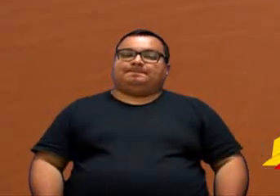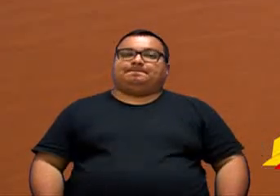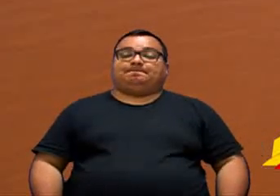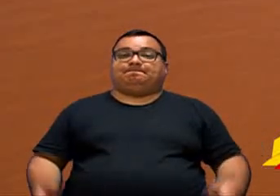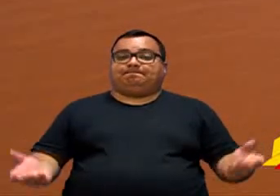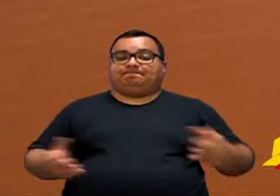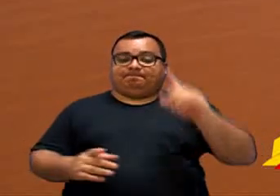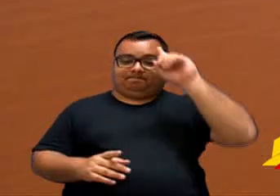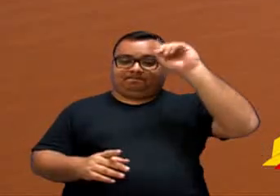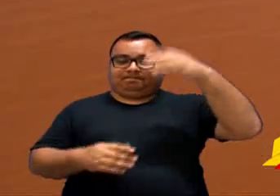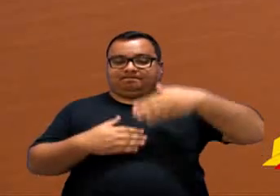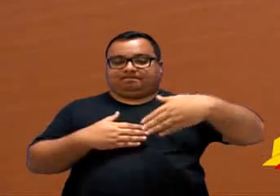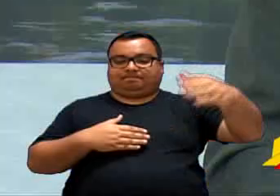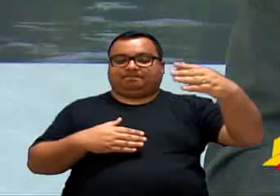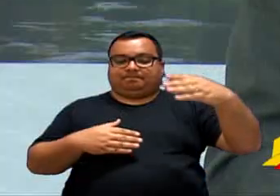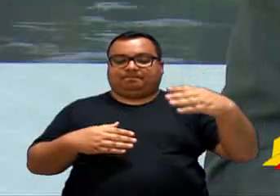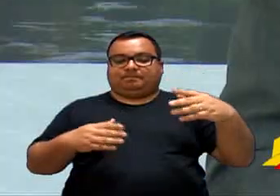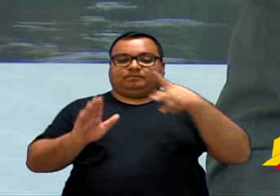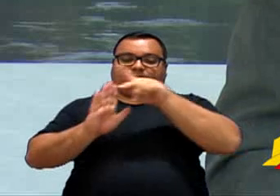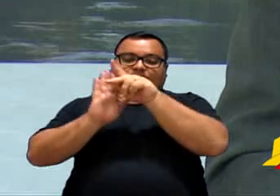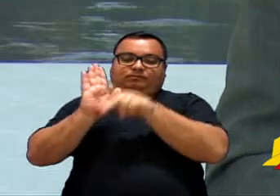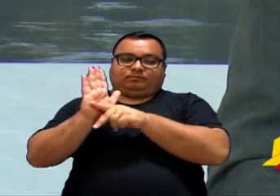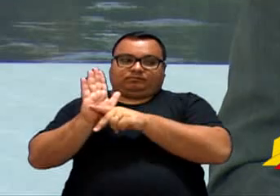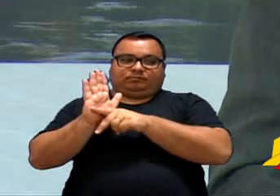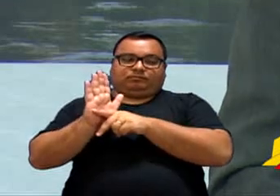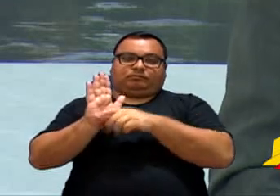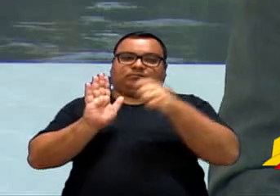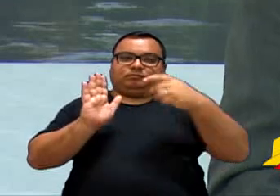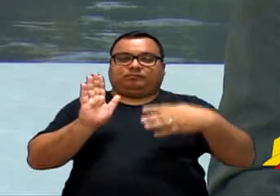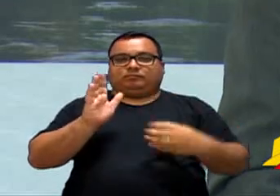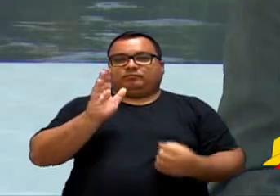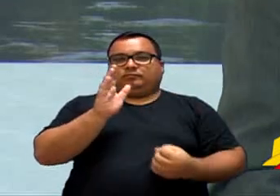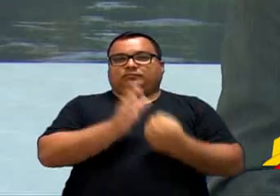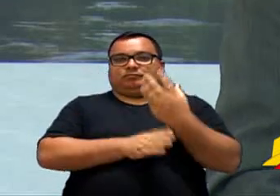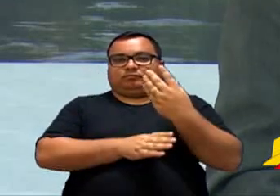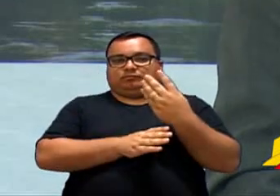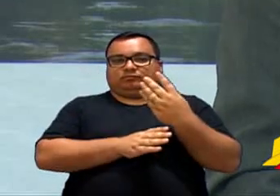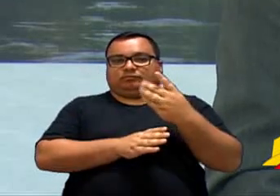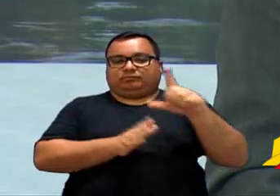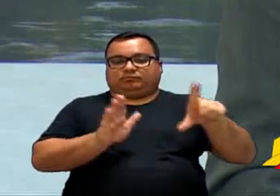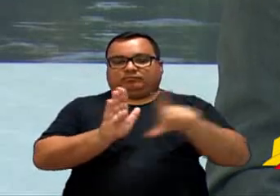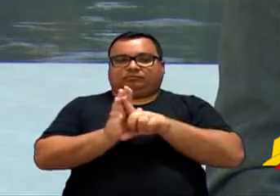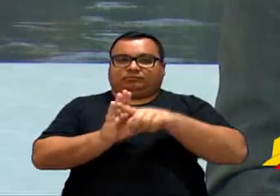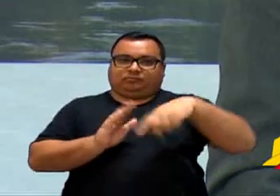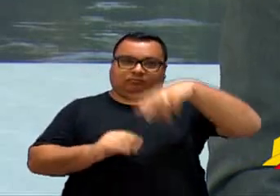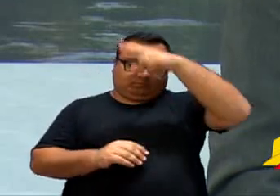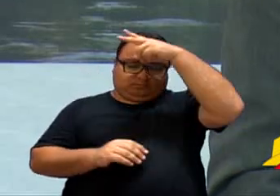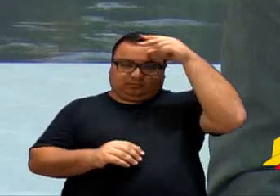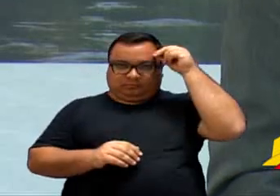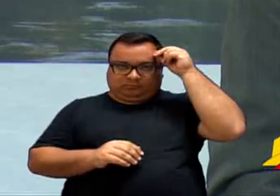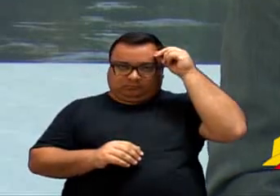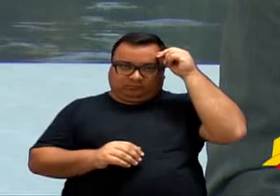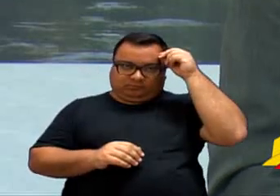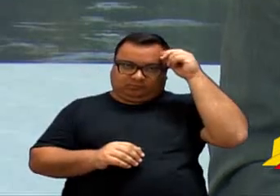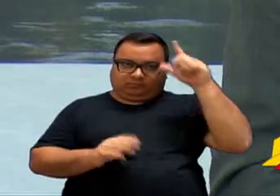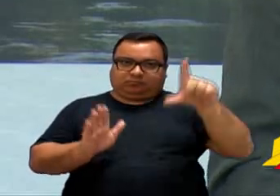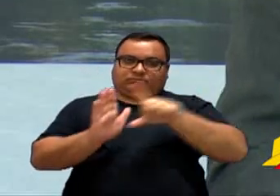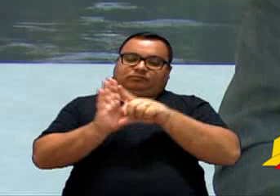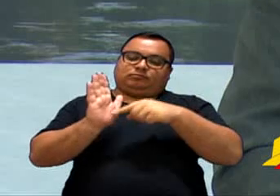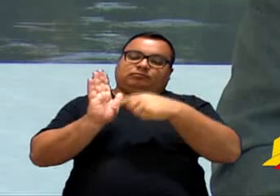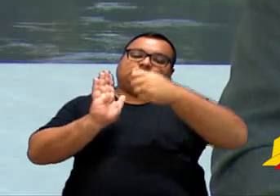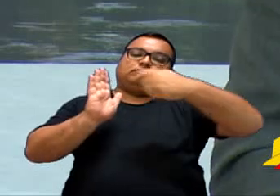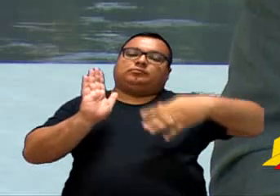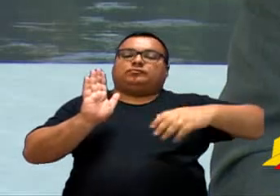data de hoje um projeto ali de autoria do senhor prefeito municipal, que faz uma